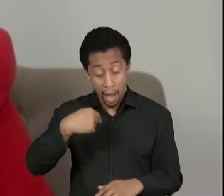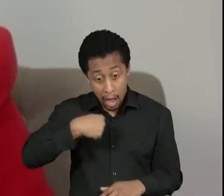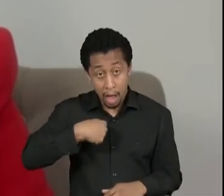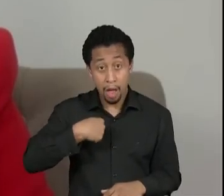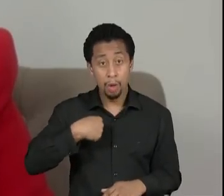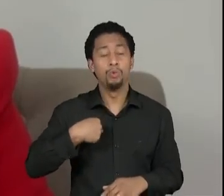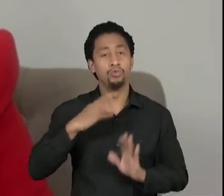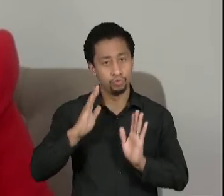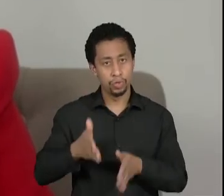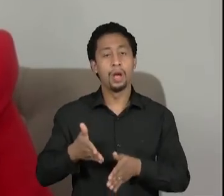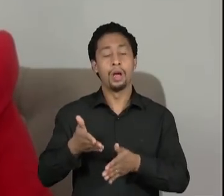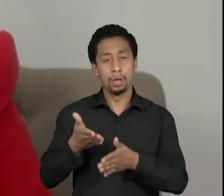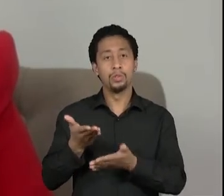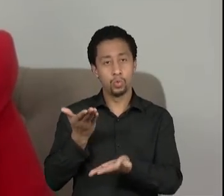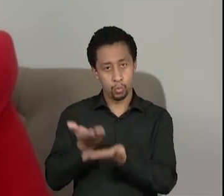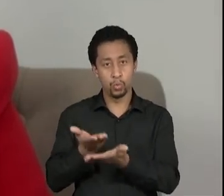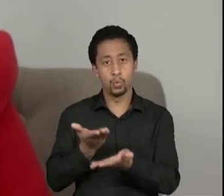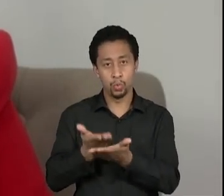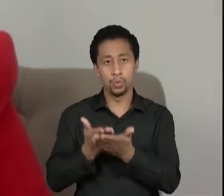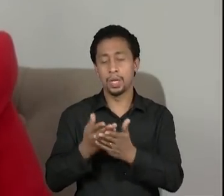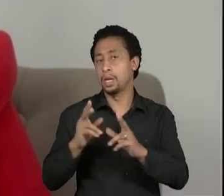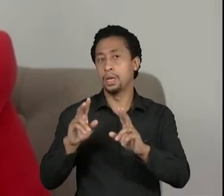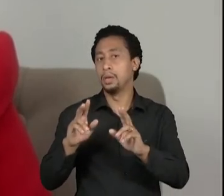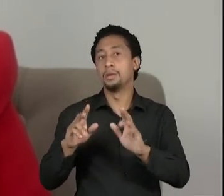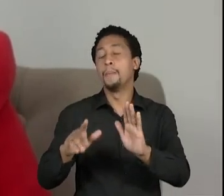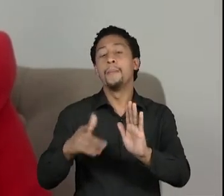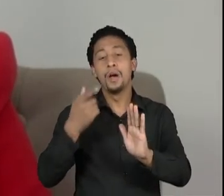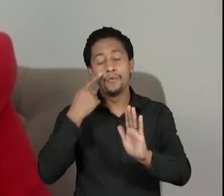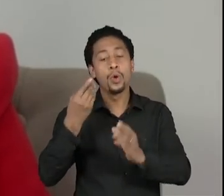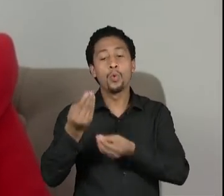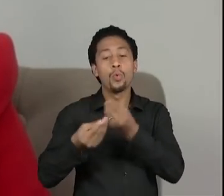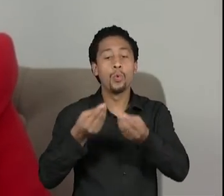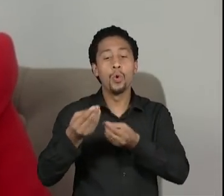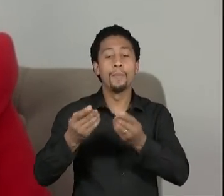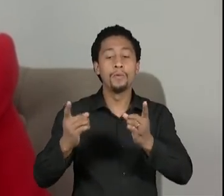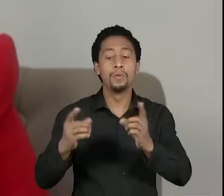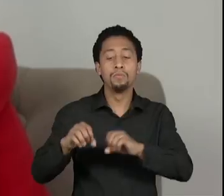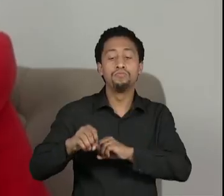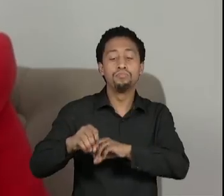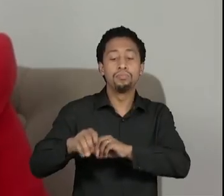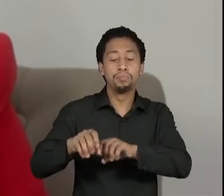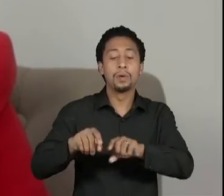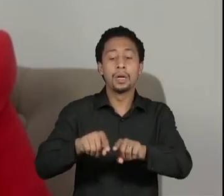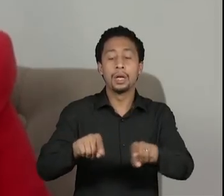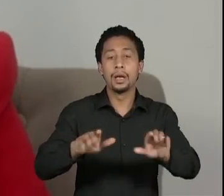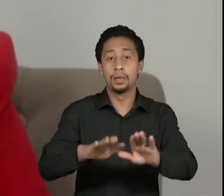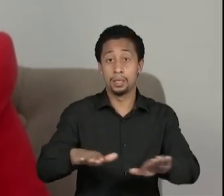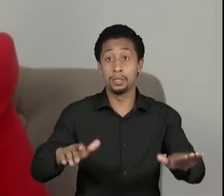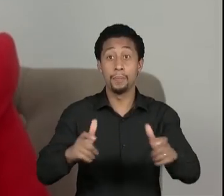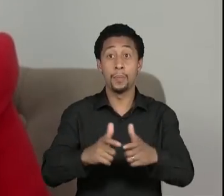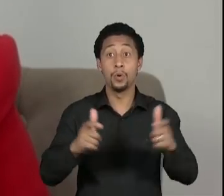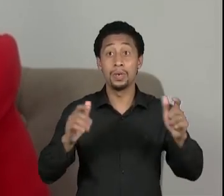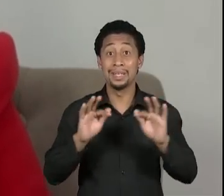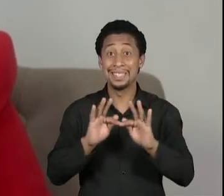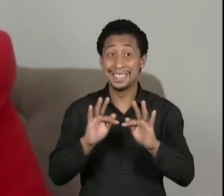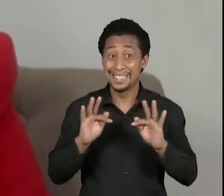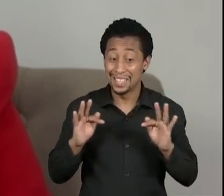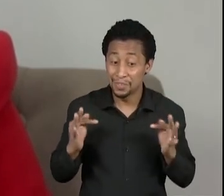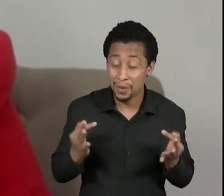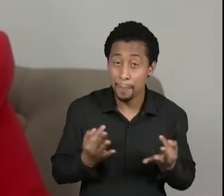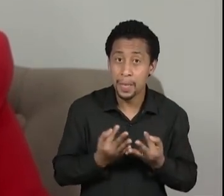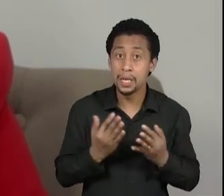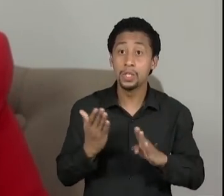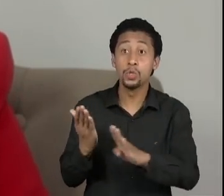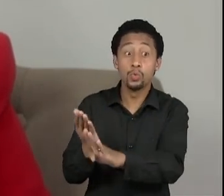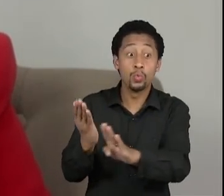pré-alfabetização em que eu trabalho bastante a alfabetização pelo método fônico e muitas mães começaram, né, a descobrir e